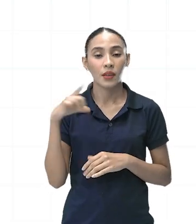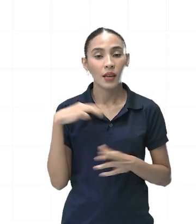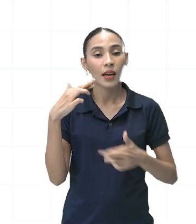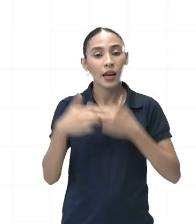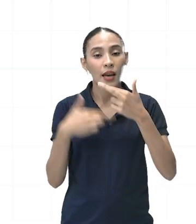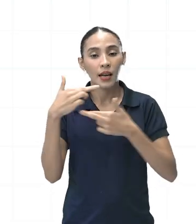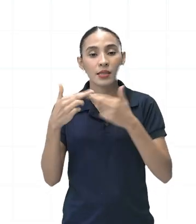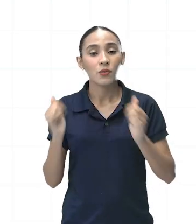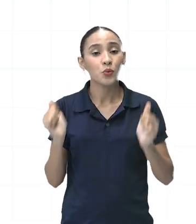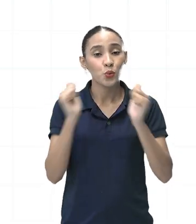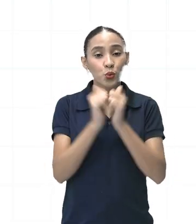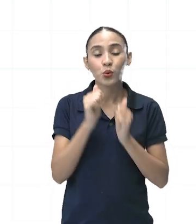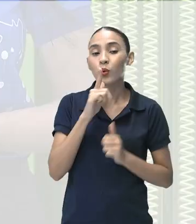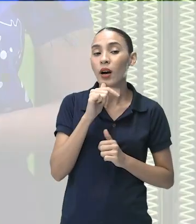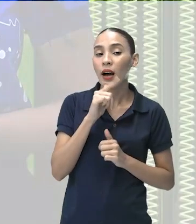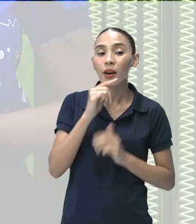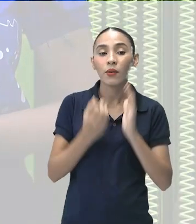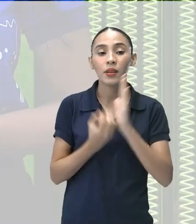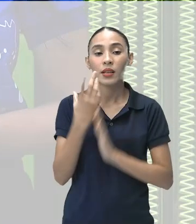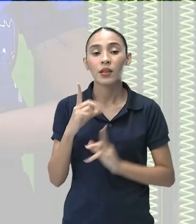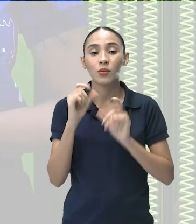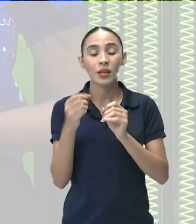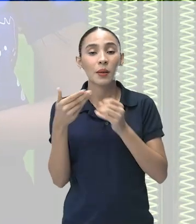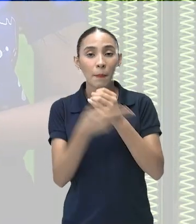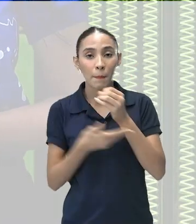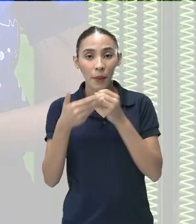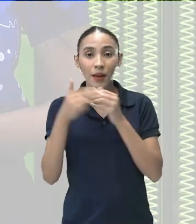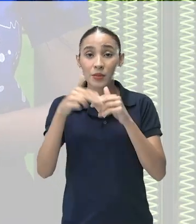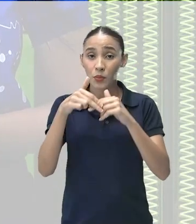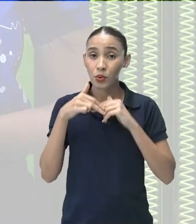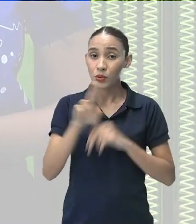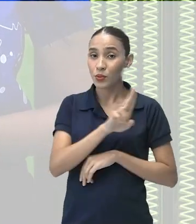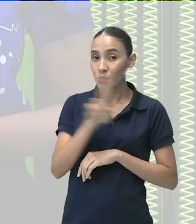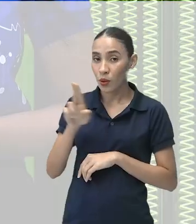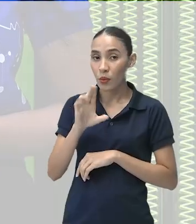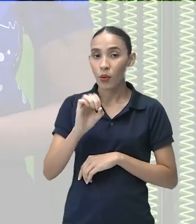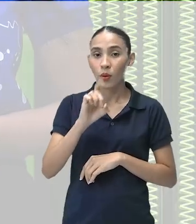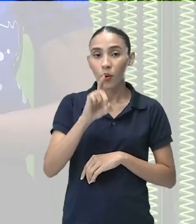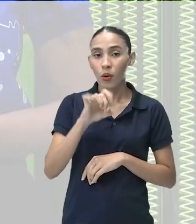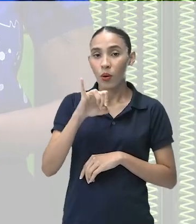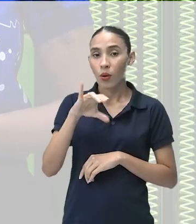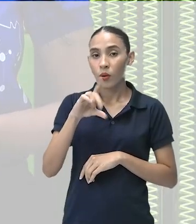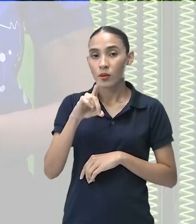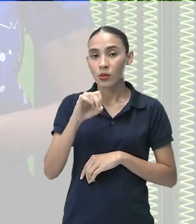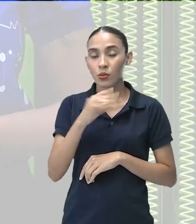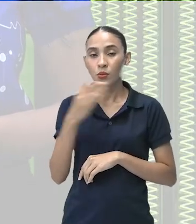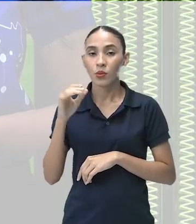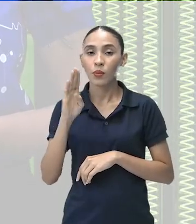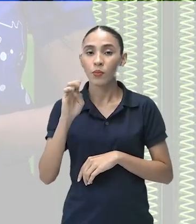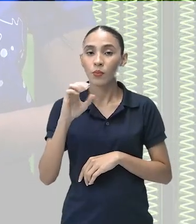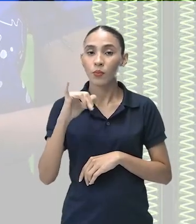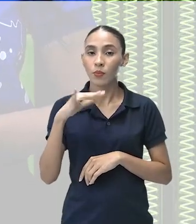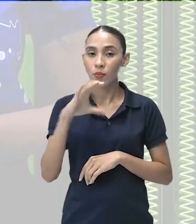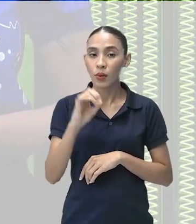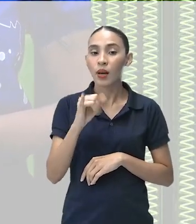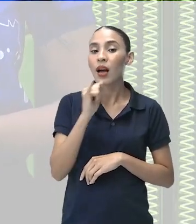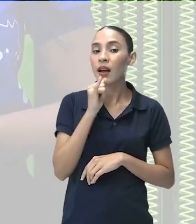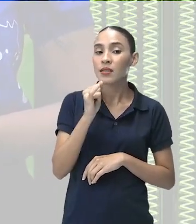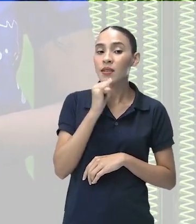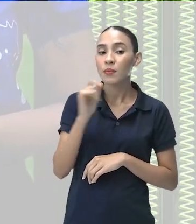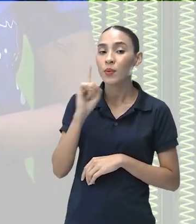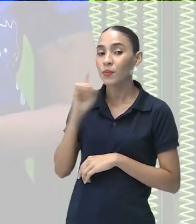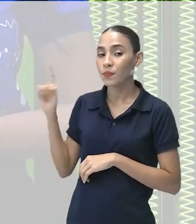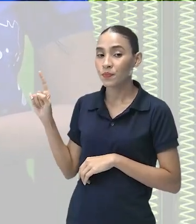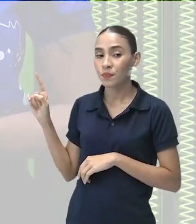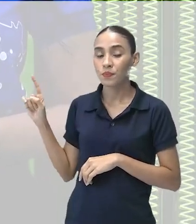básicos, eles reagem com a água, formando base, por isso que vem seu nome, um óxido básico. Temos aqui o